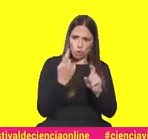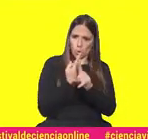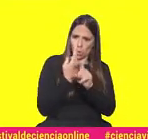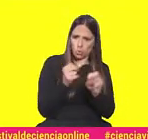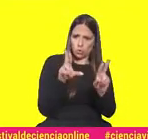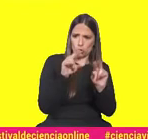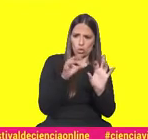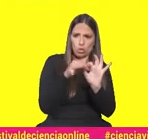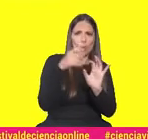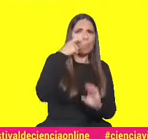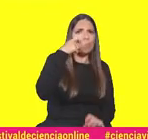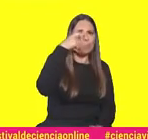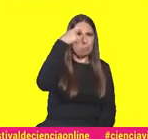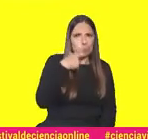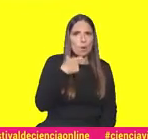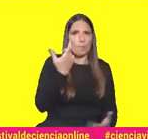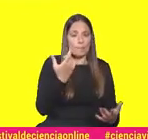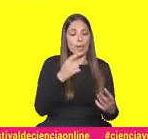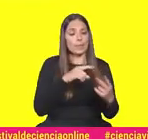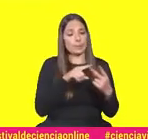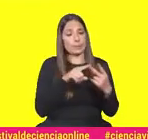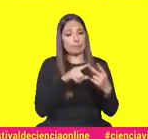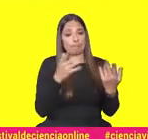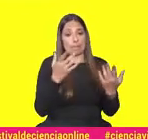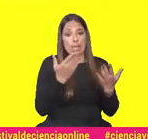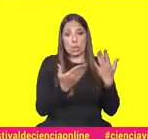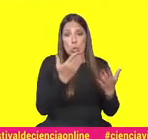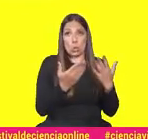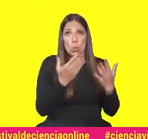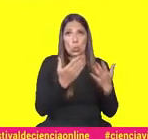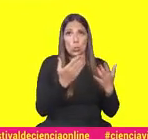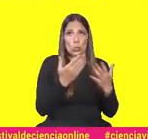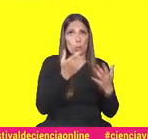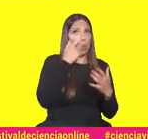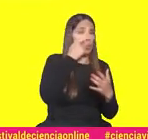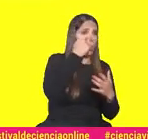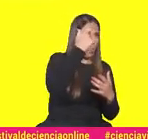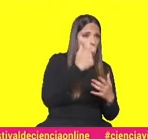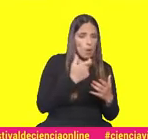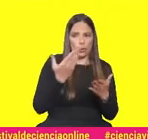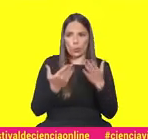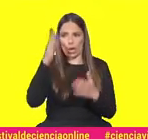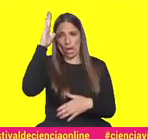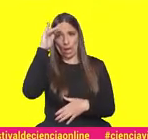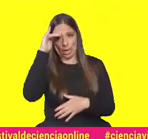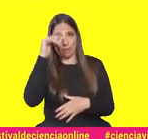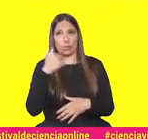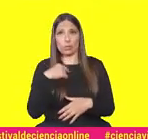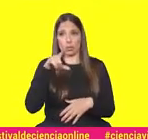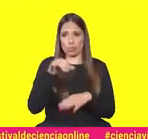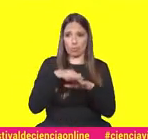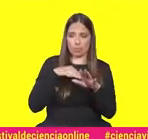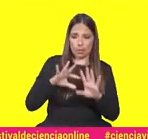sobre a anatomia humana, mesmo hoje em dia. E a anatomia comparativa, que é comparar humanos com os animais, que é o que também faço para falar